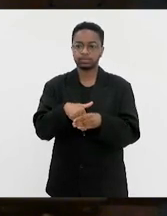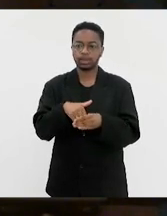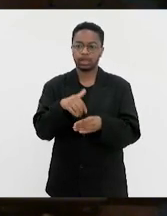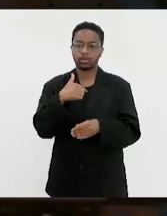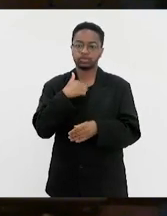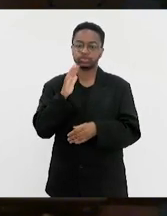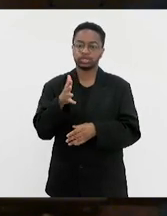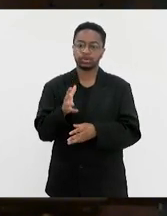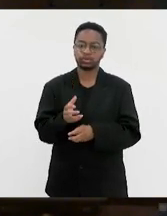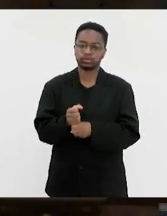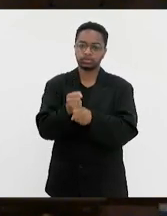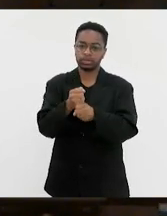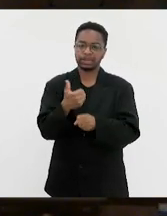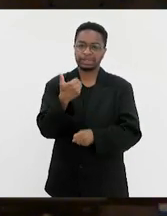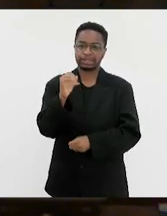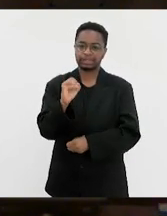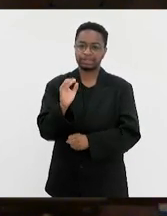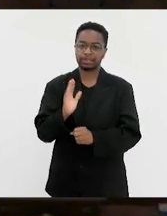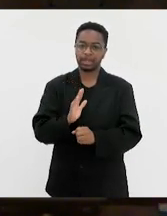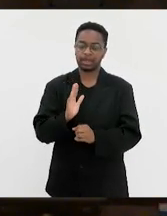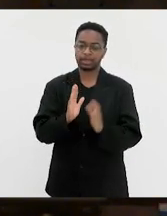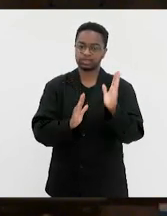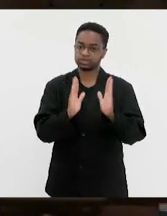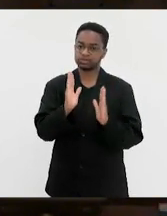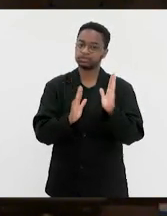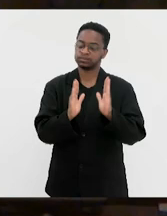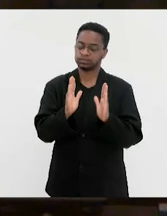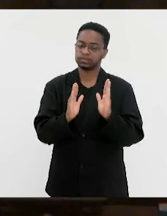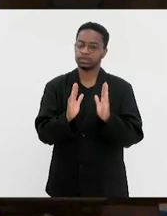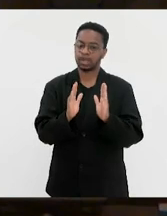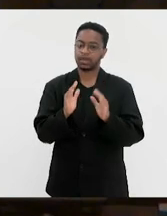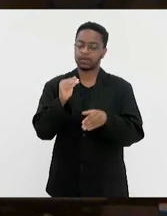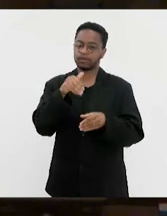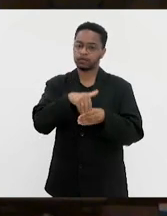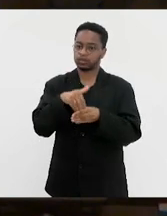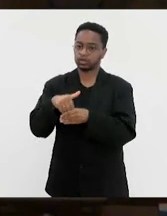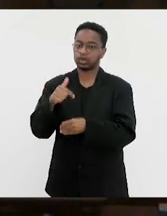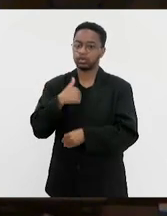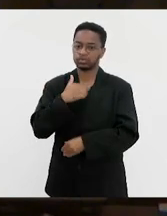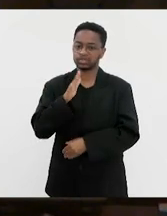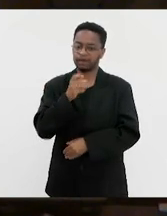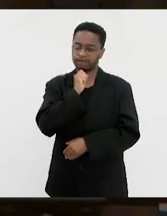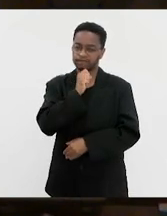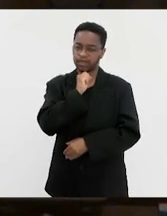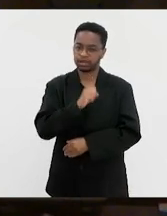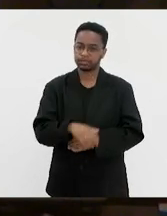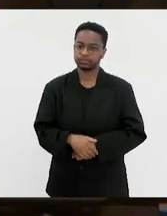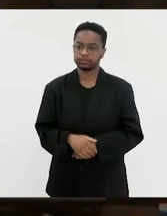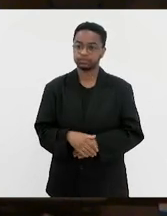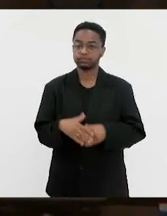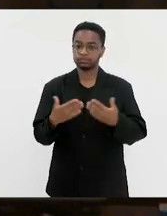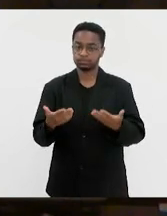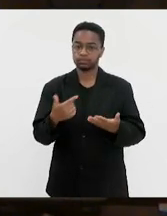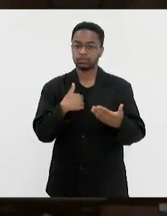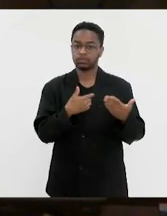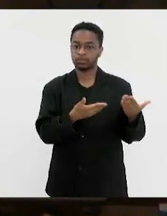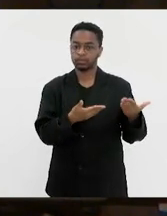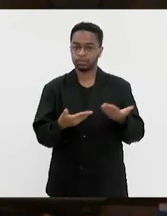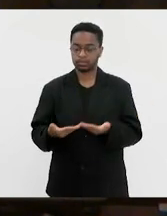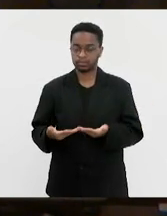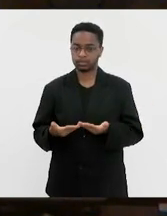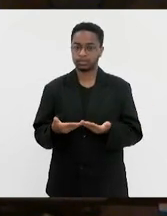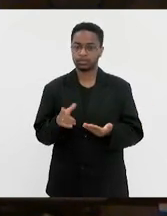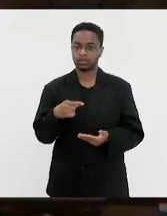já vou para a 10ª eleição, eu estou ficando velhinho já. E convidar, né, os